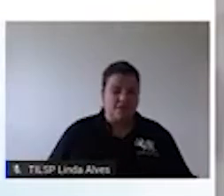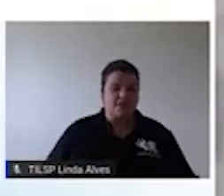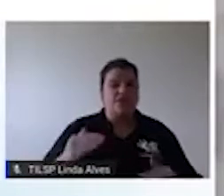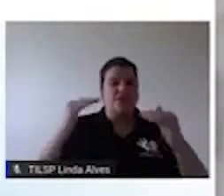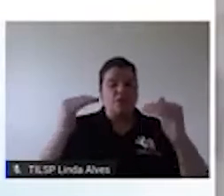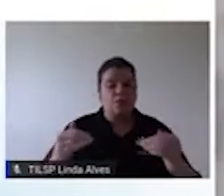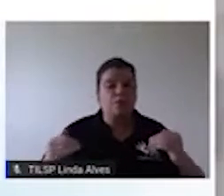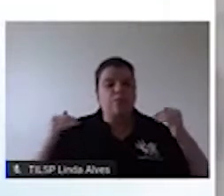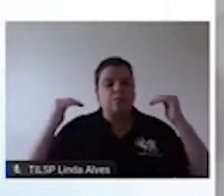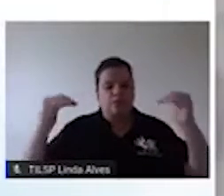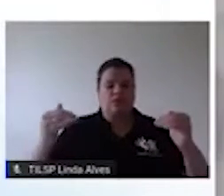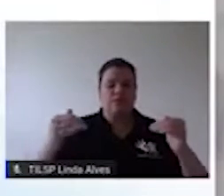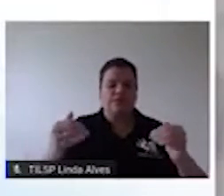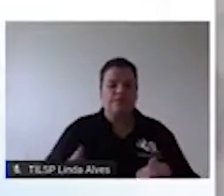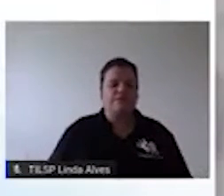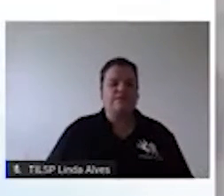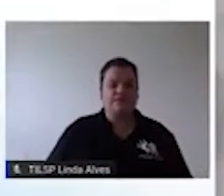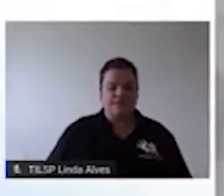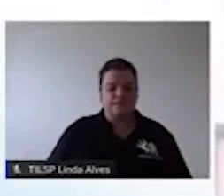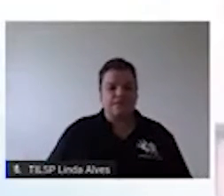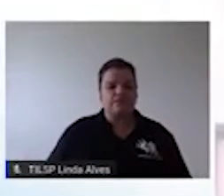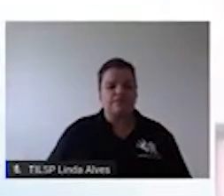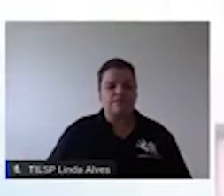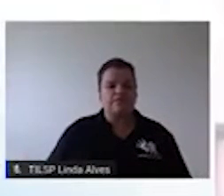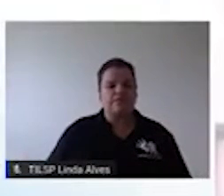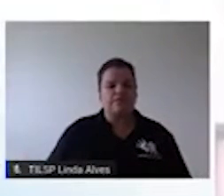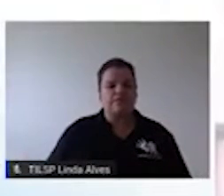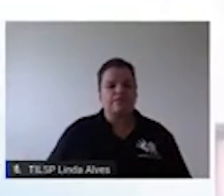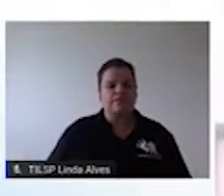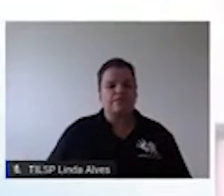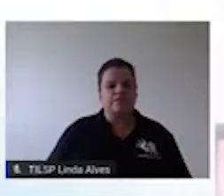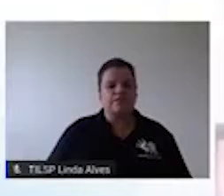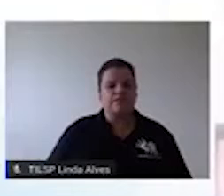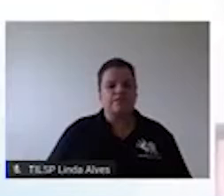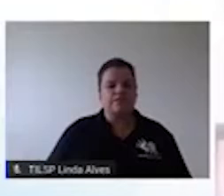país, tá certo? Bom, eu entendo. Então, até o final de